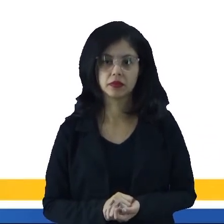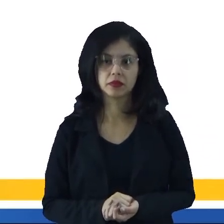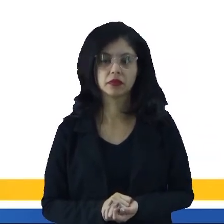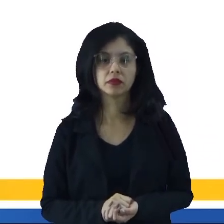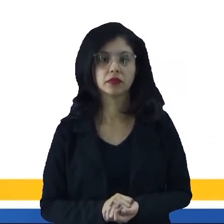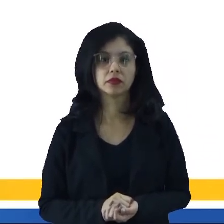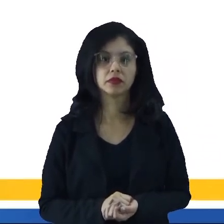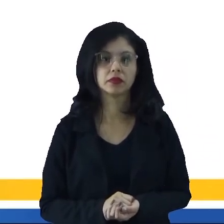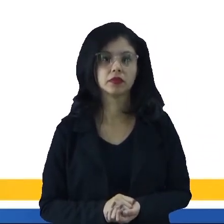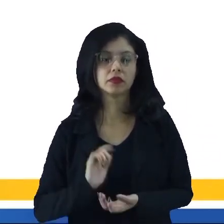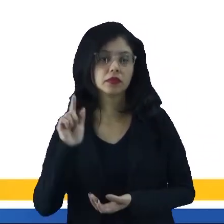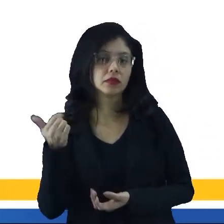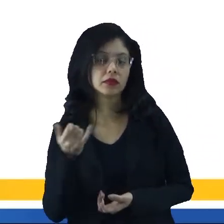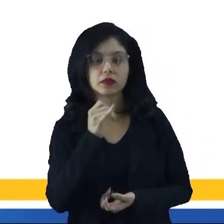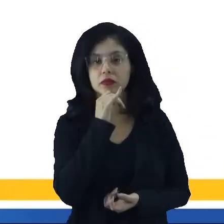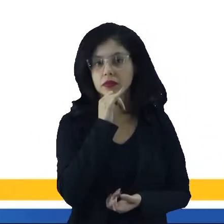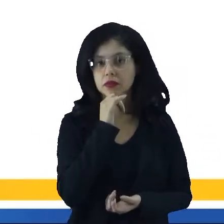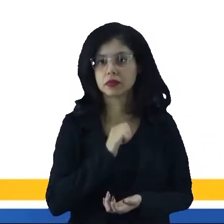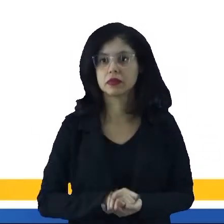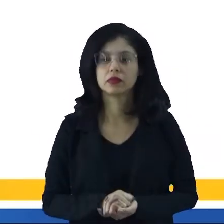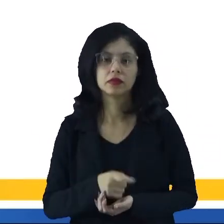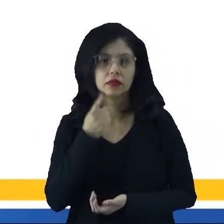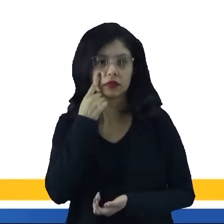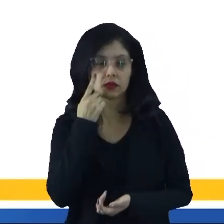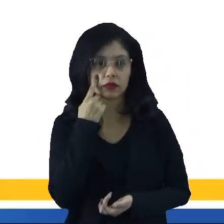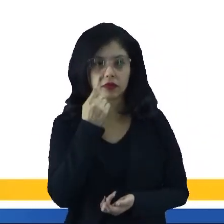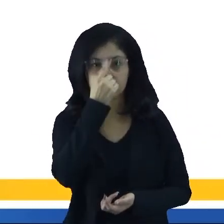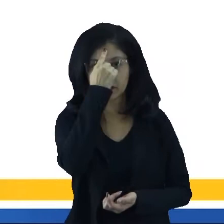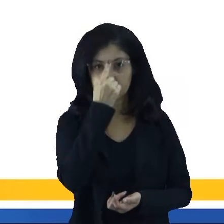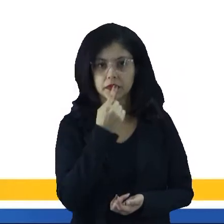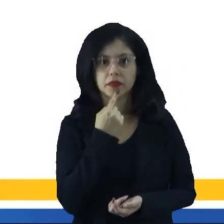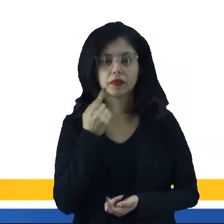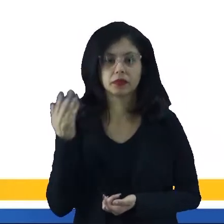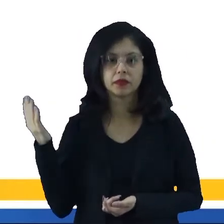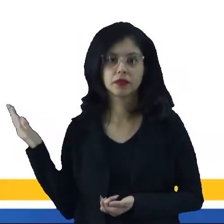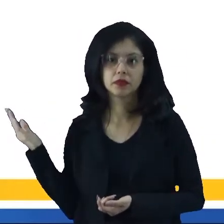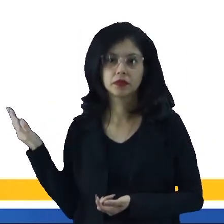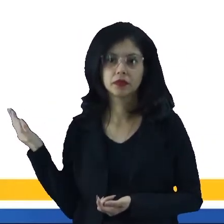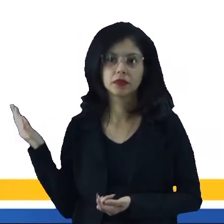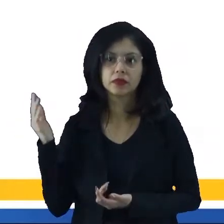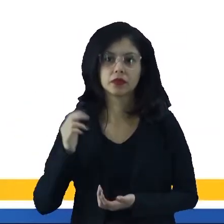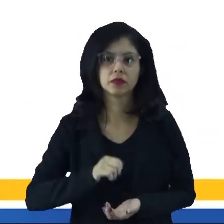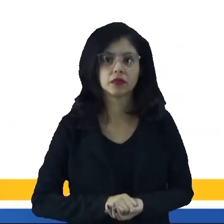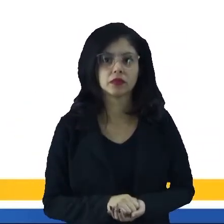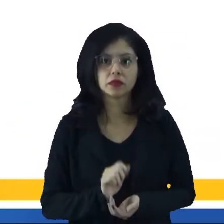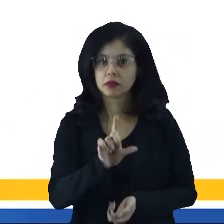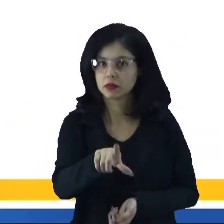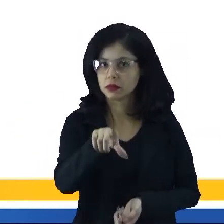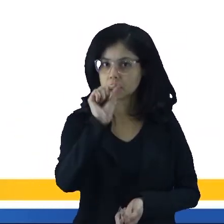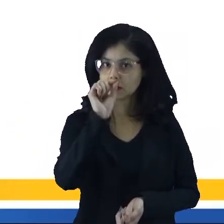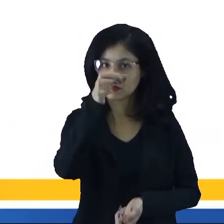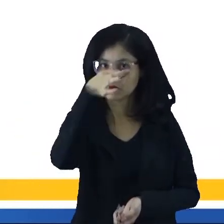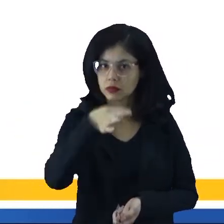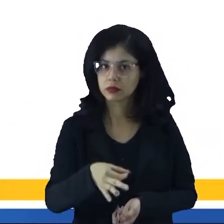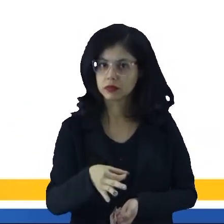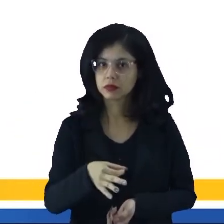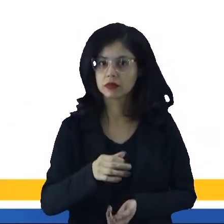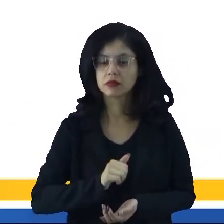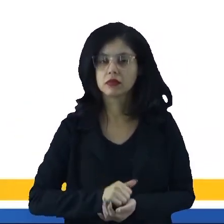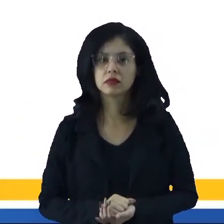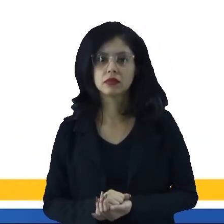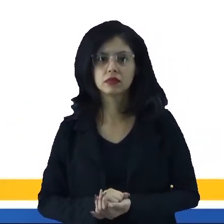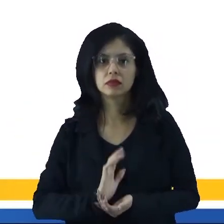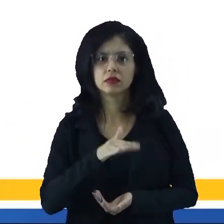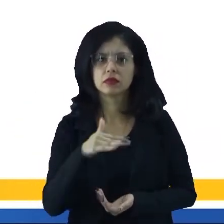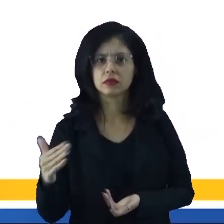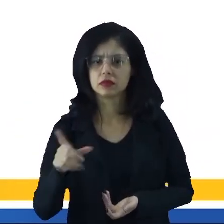Olha só, o outro exemplo. Observe aí a mensagem. A escolha prudente.